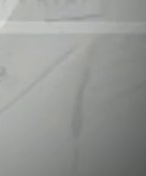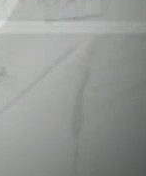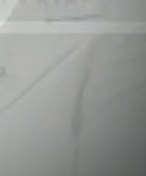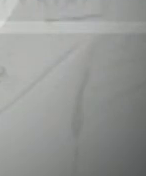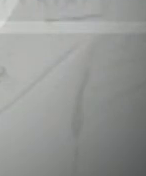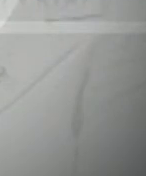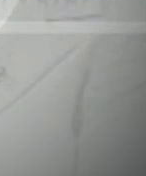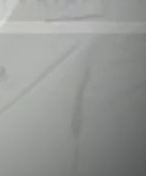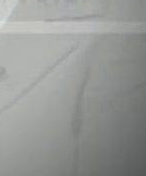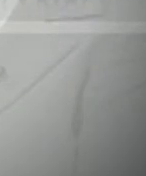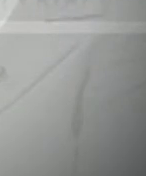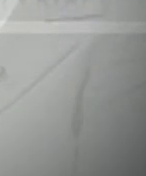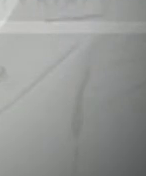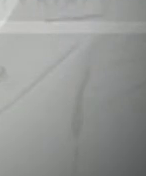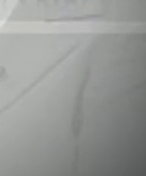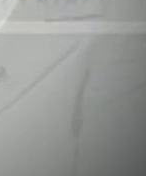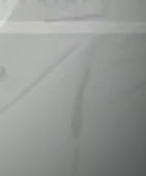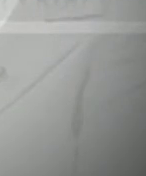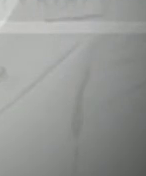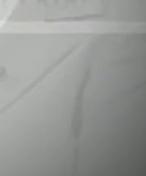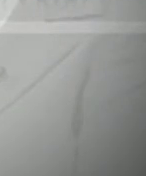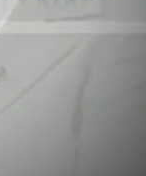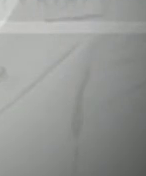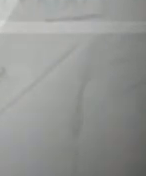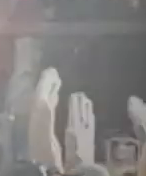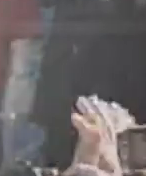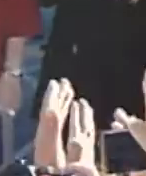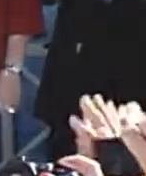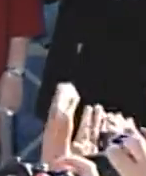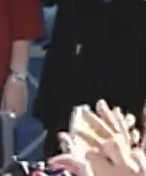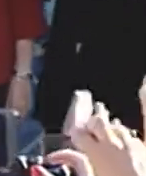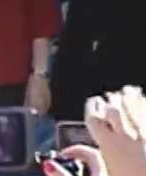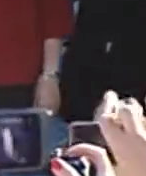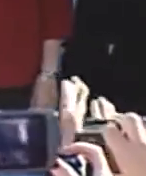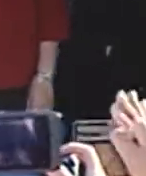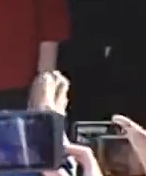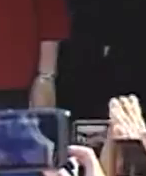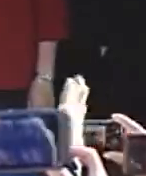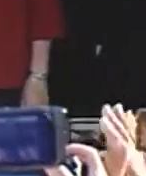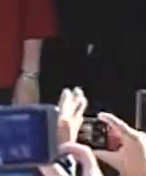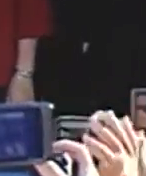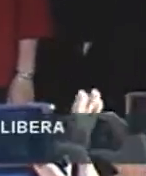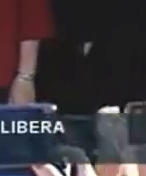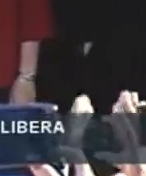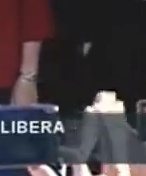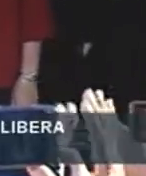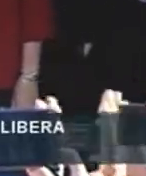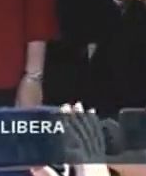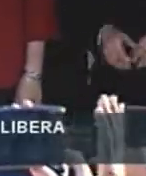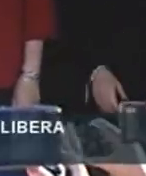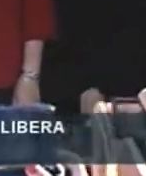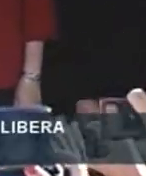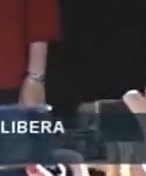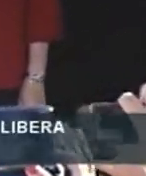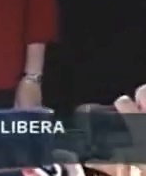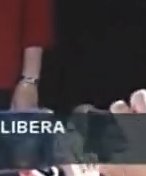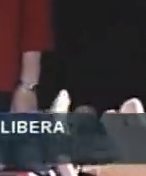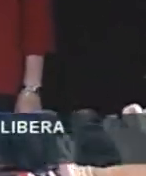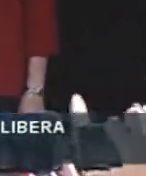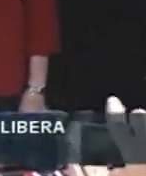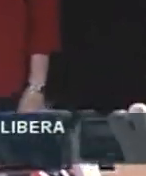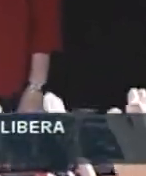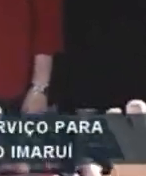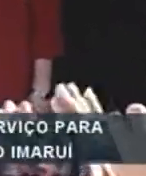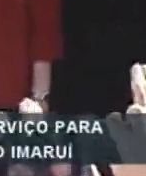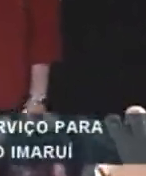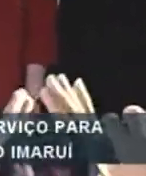Interrompemos a programação para transmitir ao vivo a assinatura de ordem de serviço para a construção da ponte sobre a Lagoa de Maruí, em Laguna, Santa Catarina,